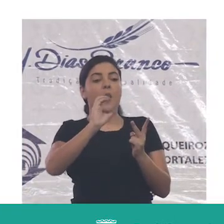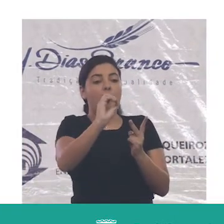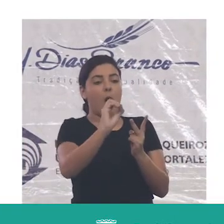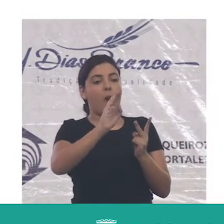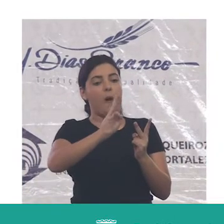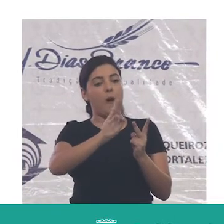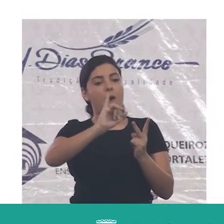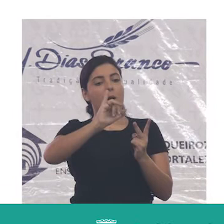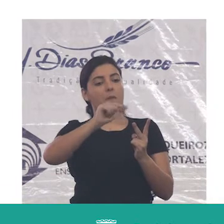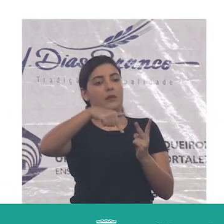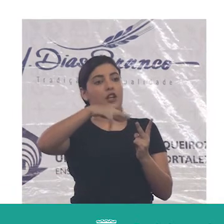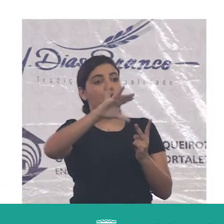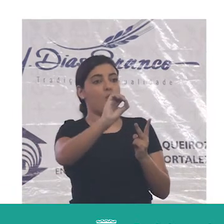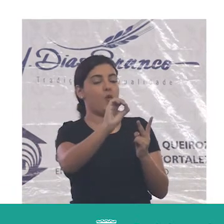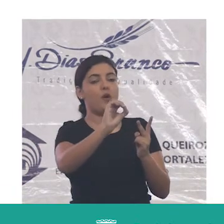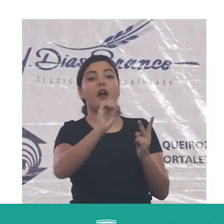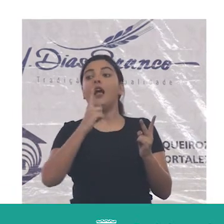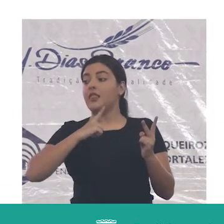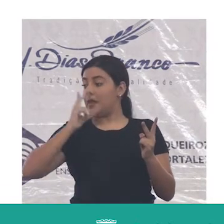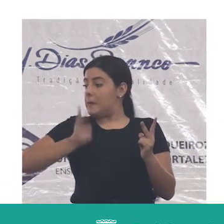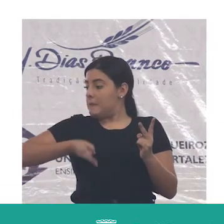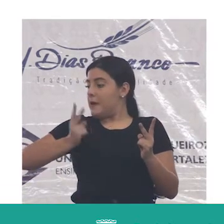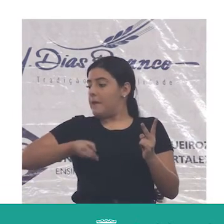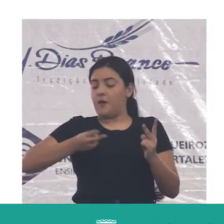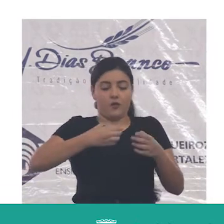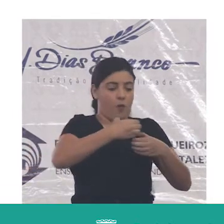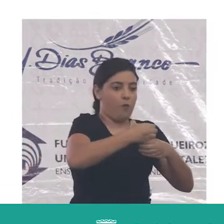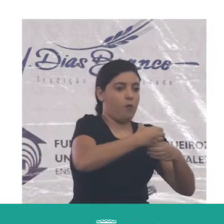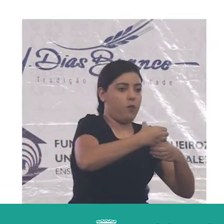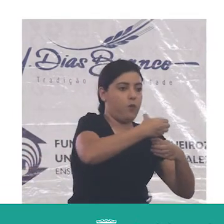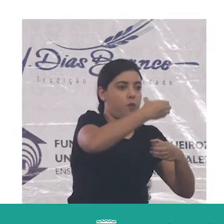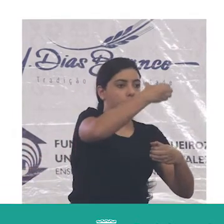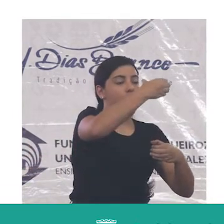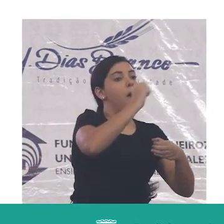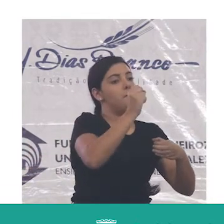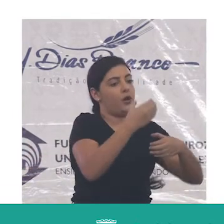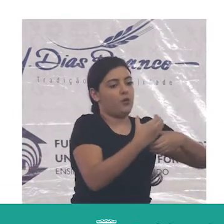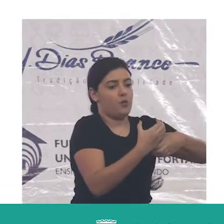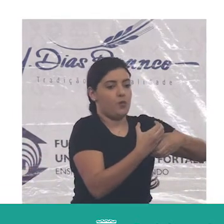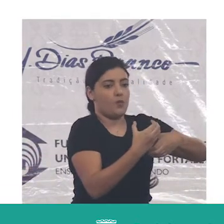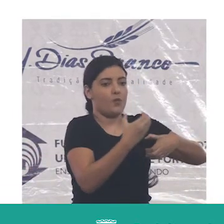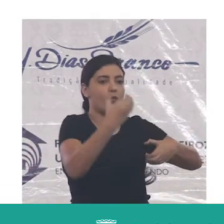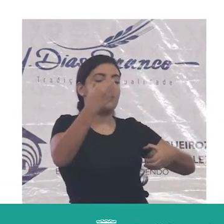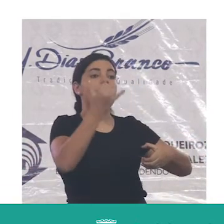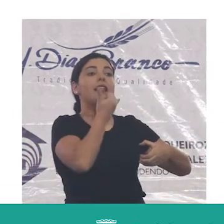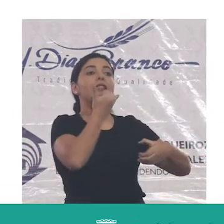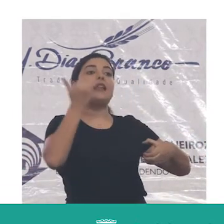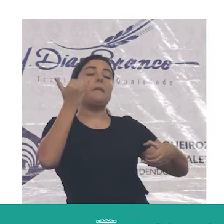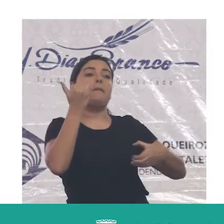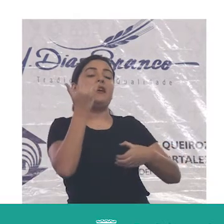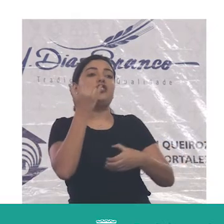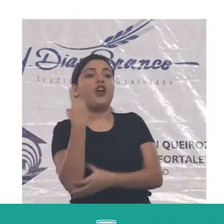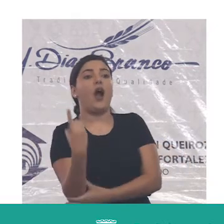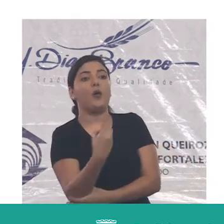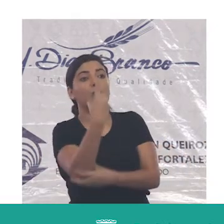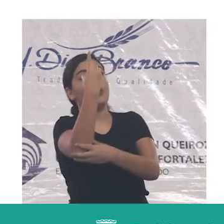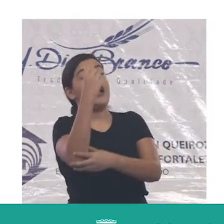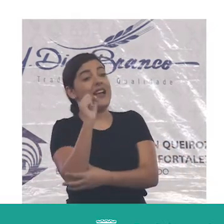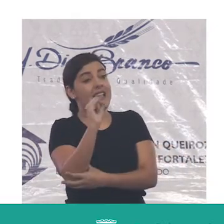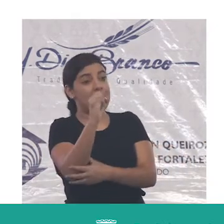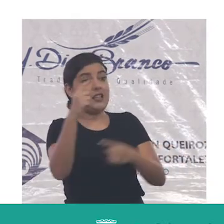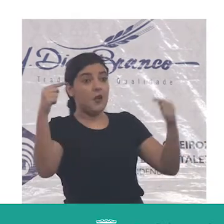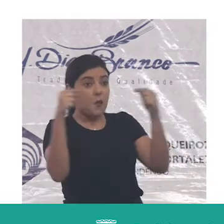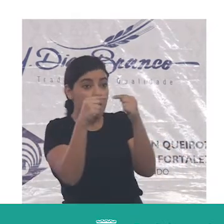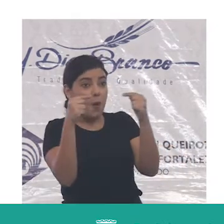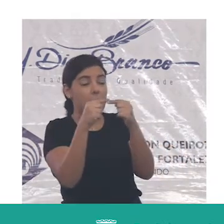ter cilindro reto e também vou ter cilindro oblíquo, tá ok? A depender de quem? Dessa altura. Se a altura coincide